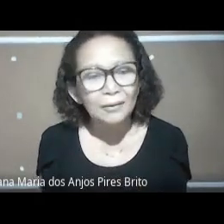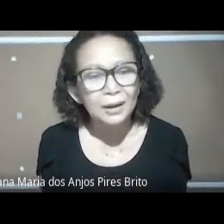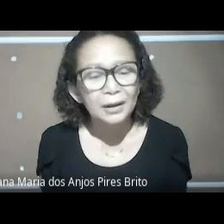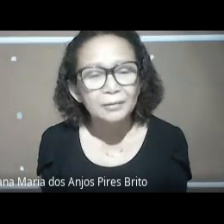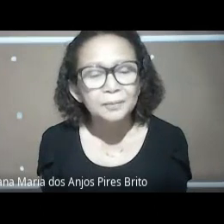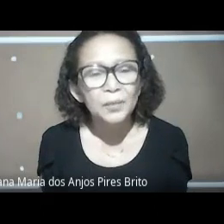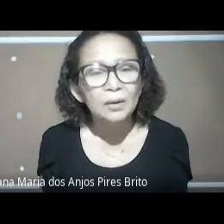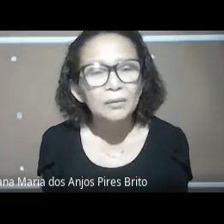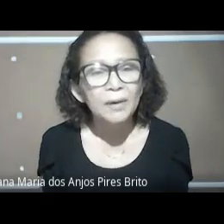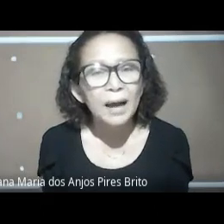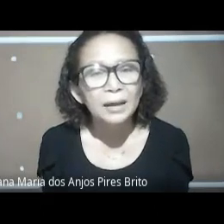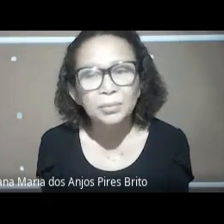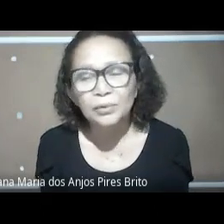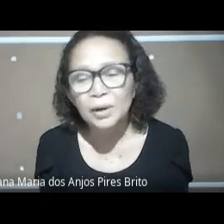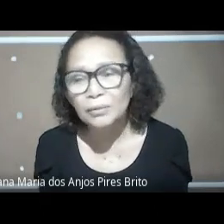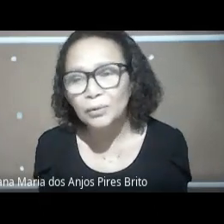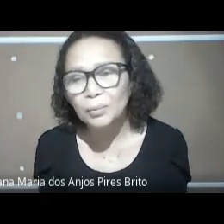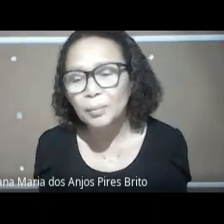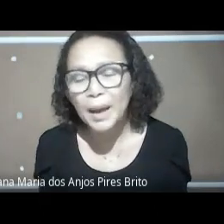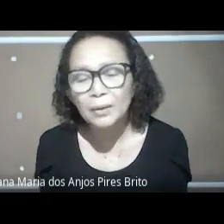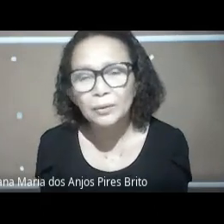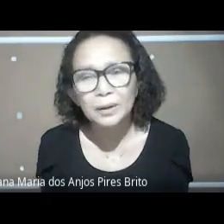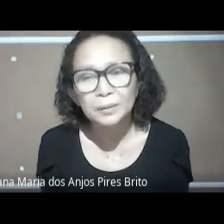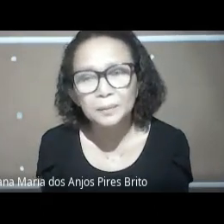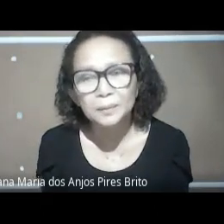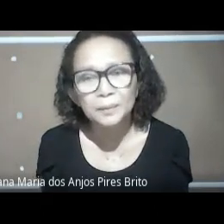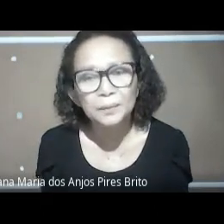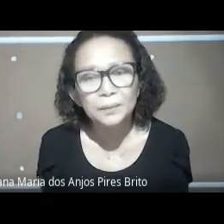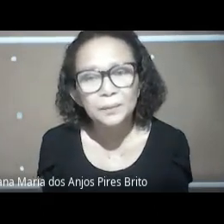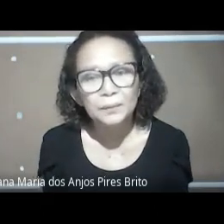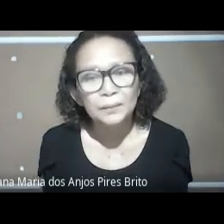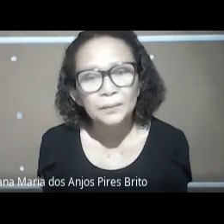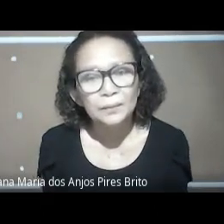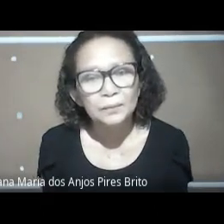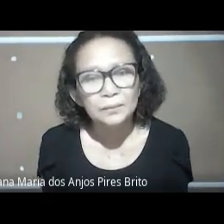a reunião. Então, falem, por favor, perguntem.